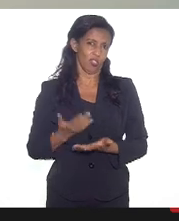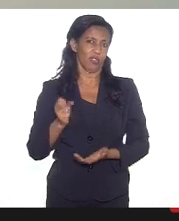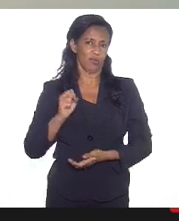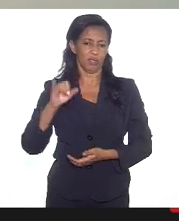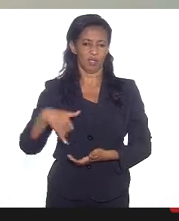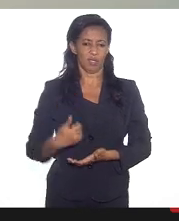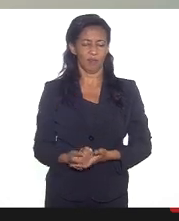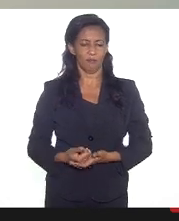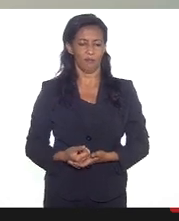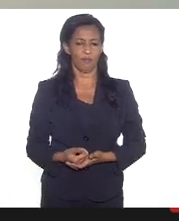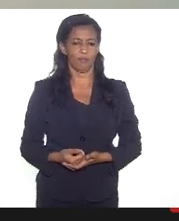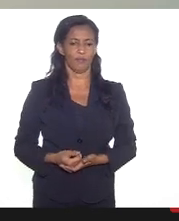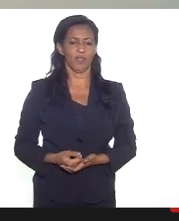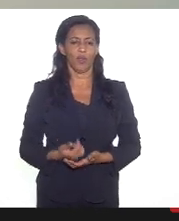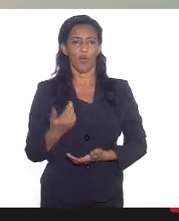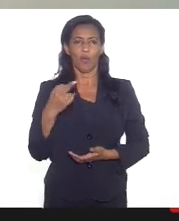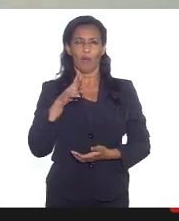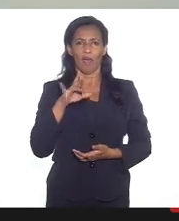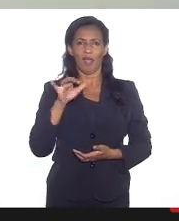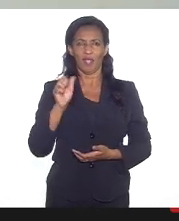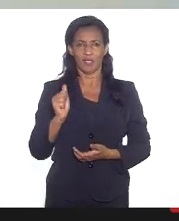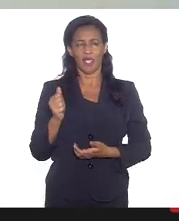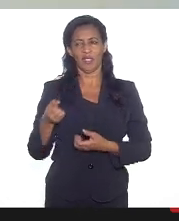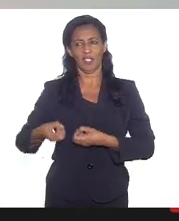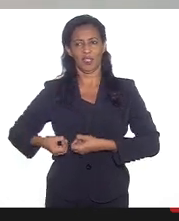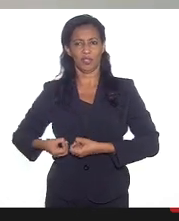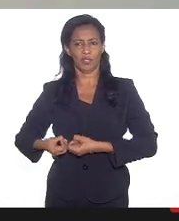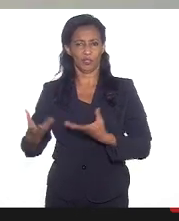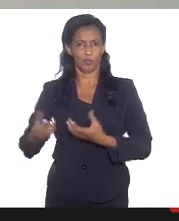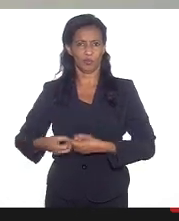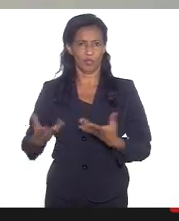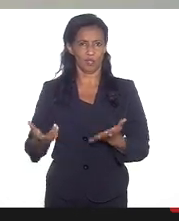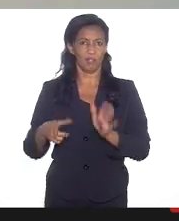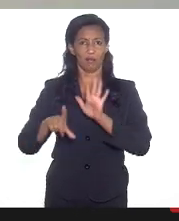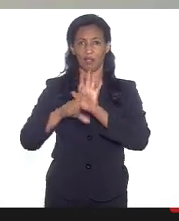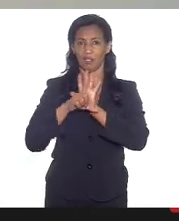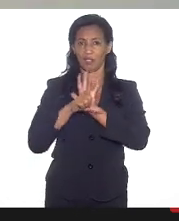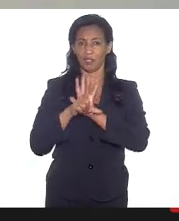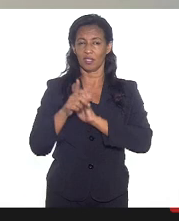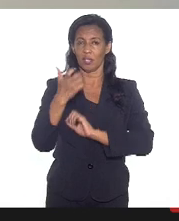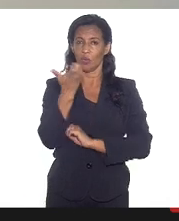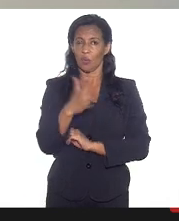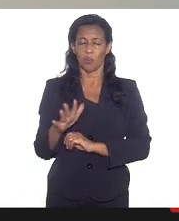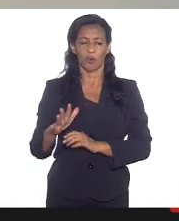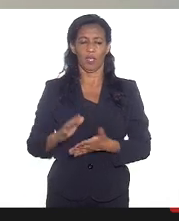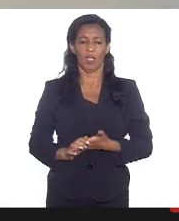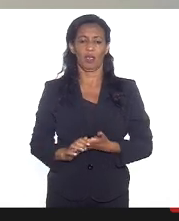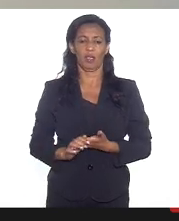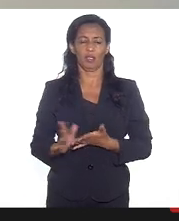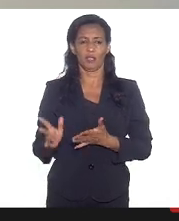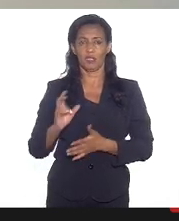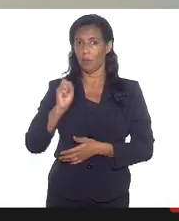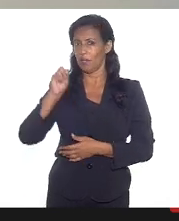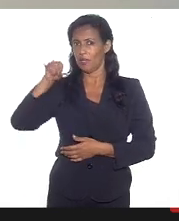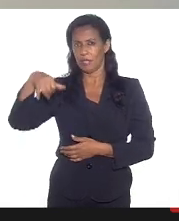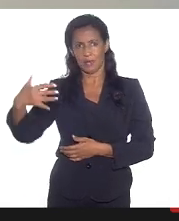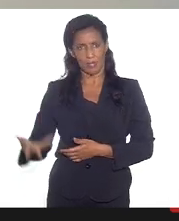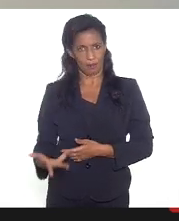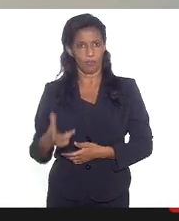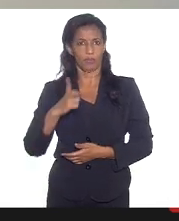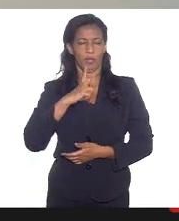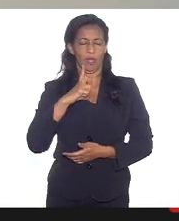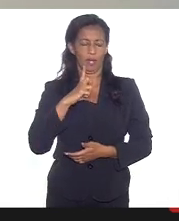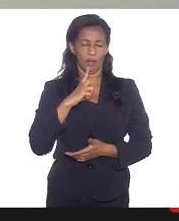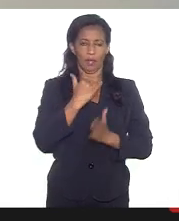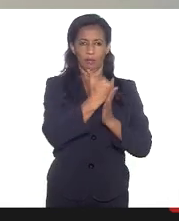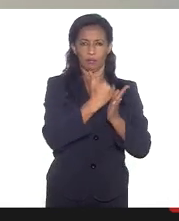momento você vai contabilizar uma espécie de uma receita, uma espécie de uma despesa. Então, assim, a legislação, a gente não quis ser trivial, achando que ela é simples, ela não é simples, ela tem os seus